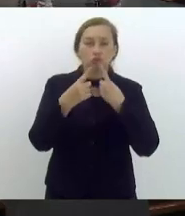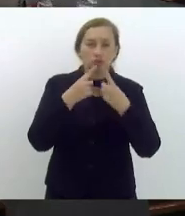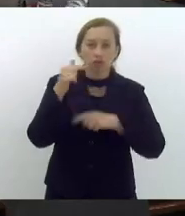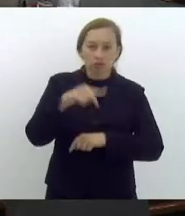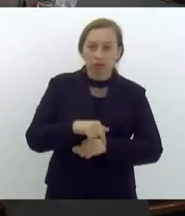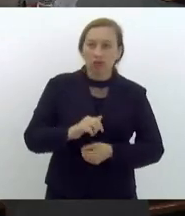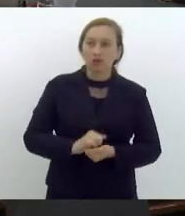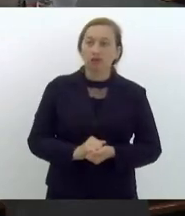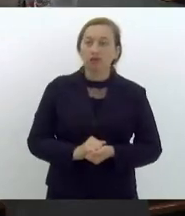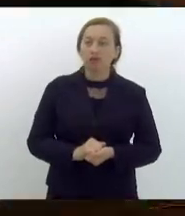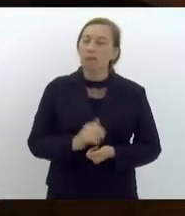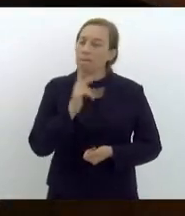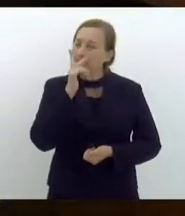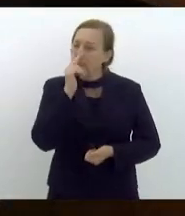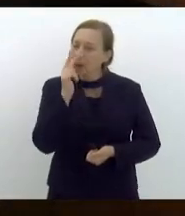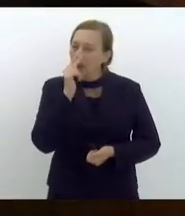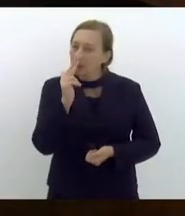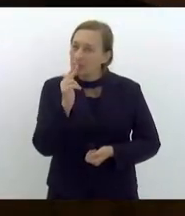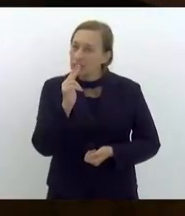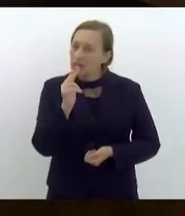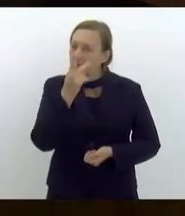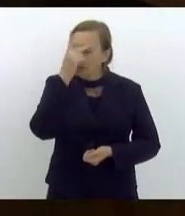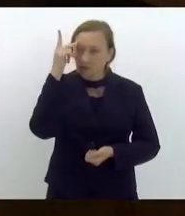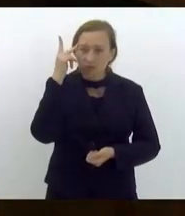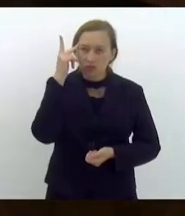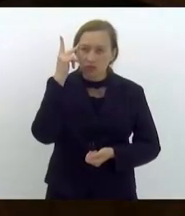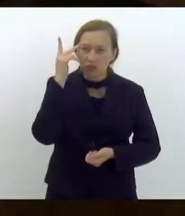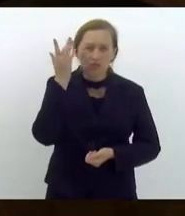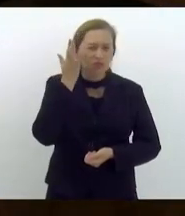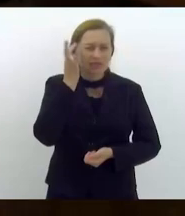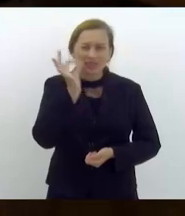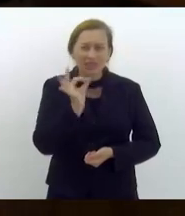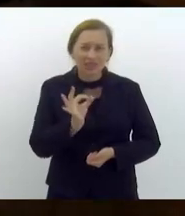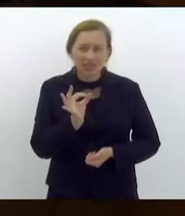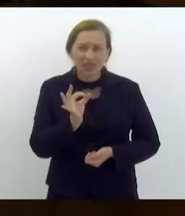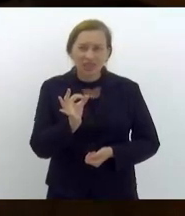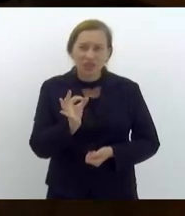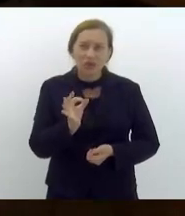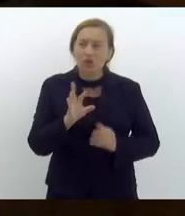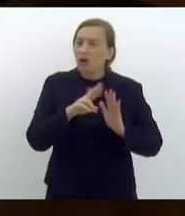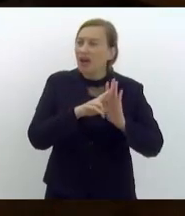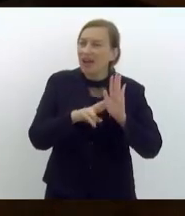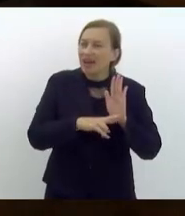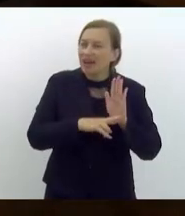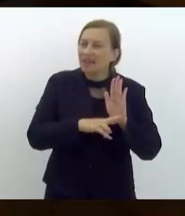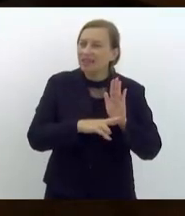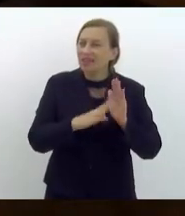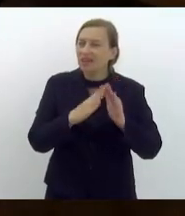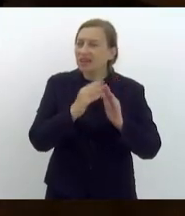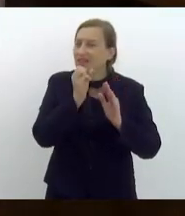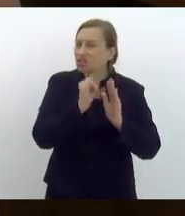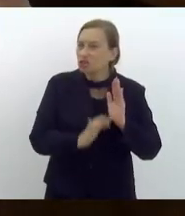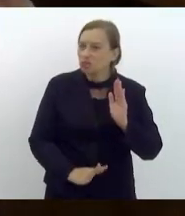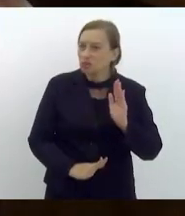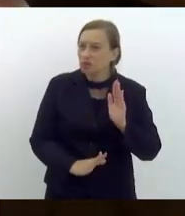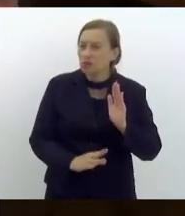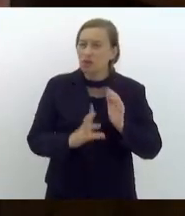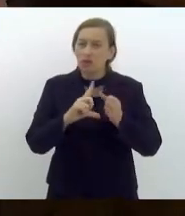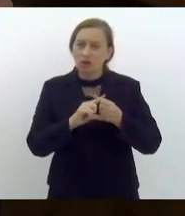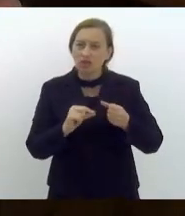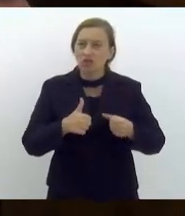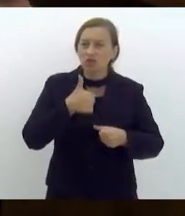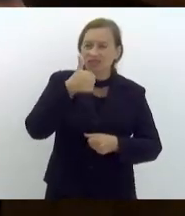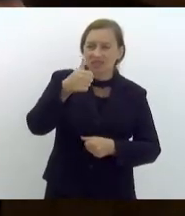que me parece que as pessoas não tiveram entendimento do que disponha o Regimento Interno Regimento Interno seu artigo